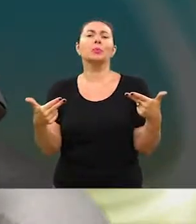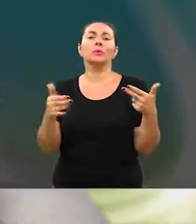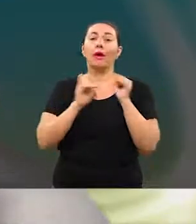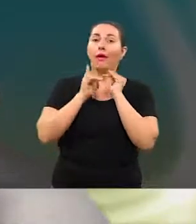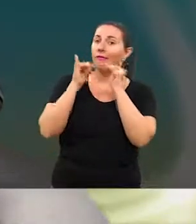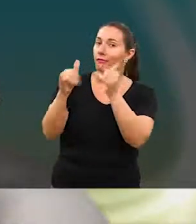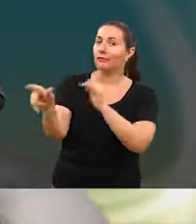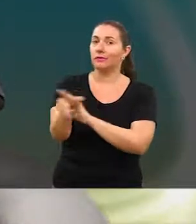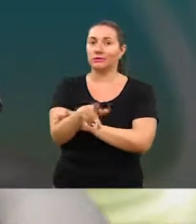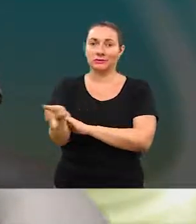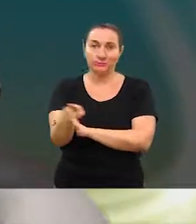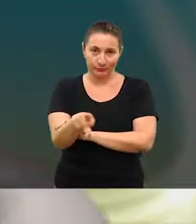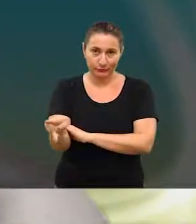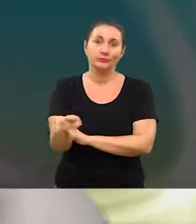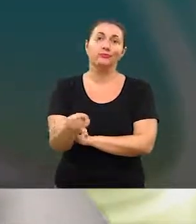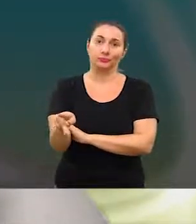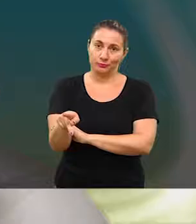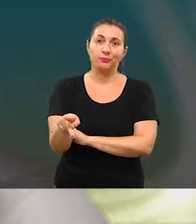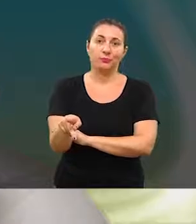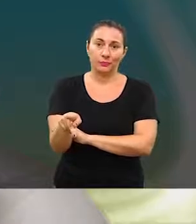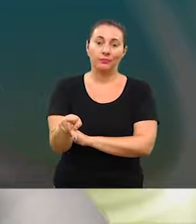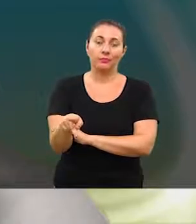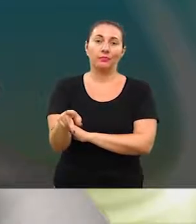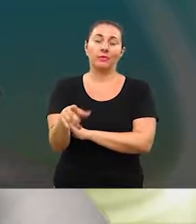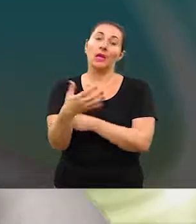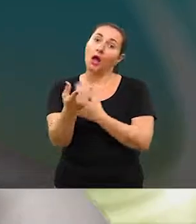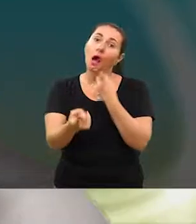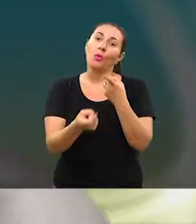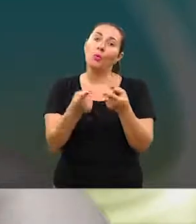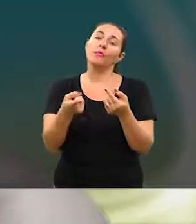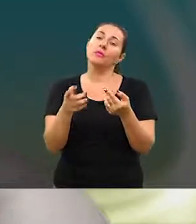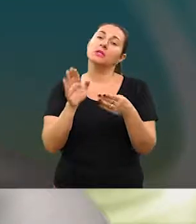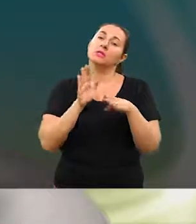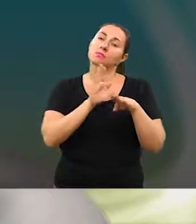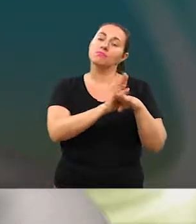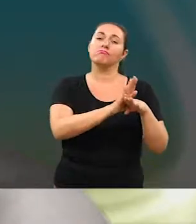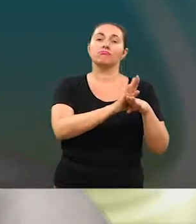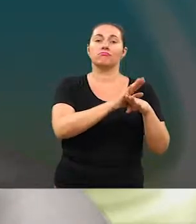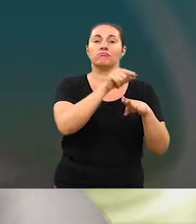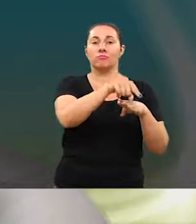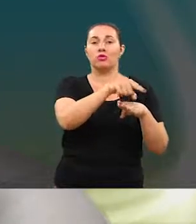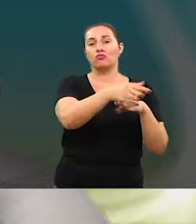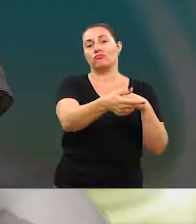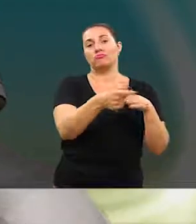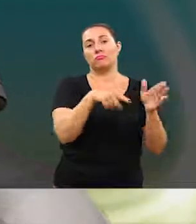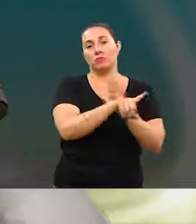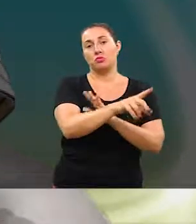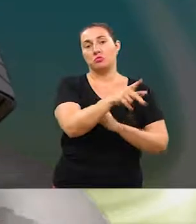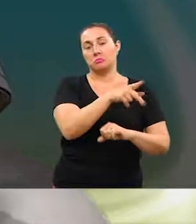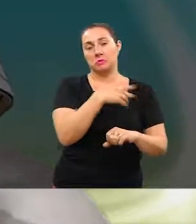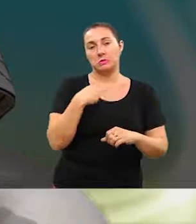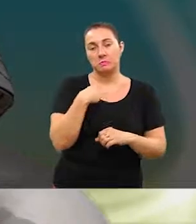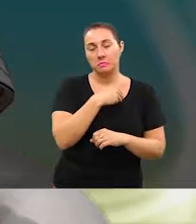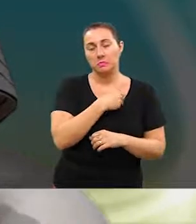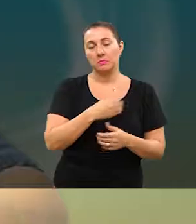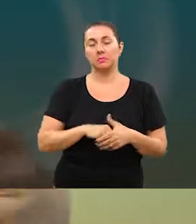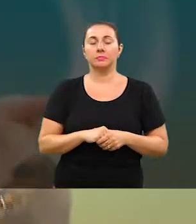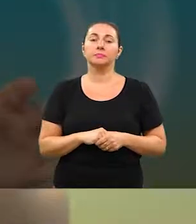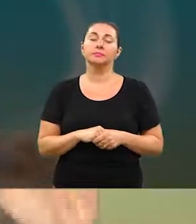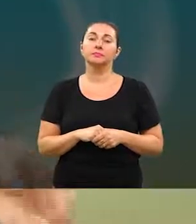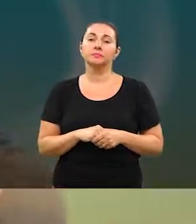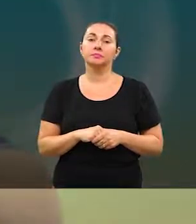algum tipo de exercício, com algum movimento, sempre tem que falar para o professor e, talvez, em alguns casos, também procurar ajuda médica, né? Para identificar algum problema.